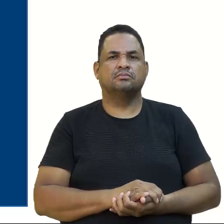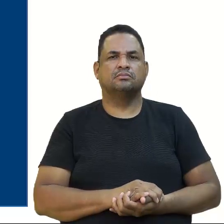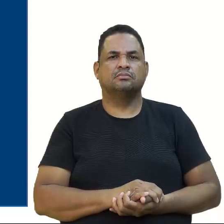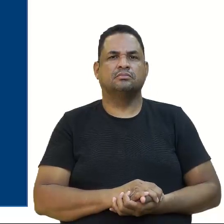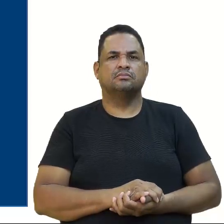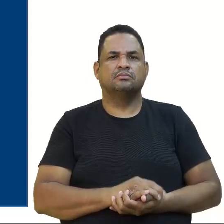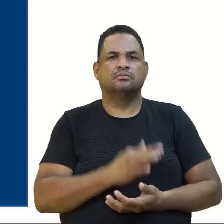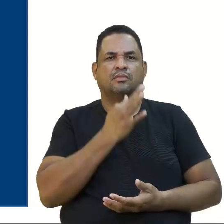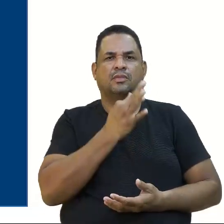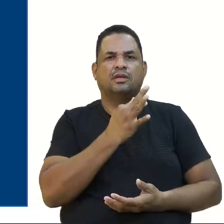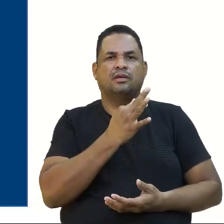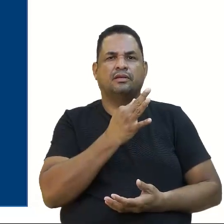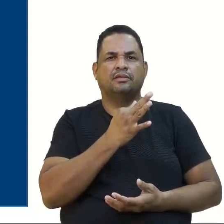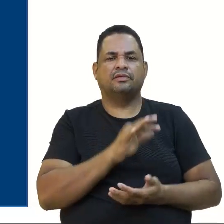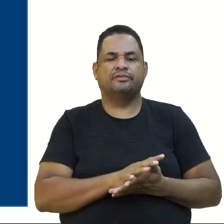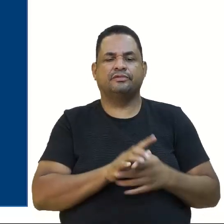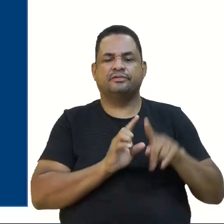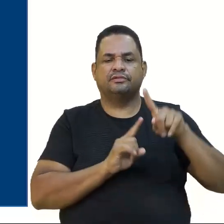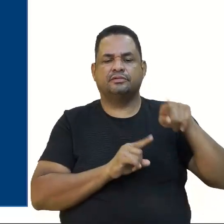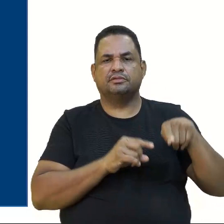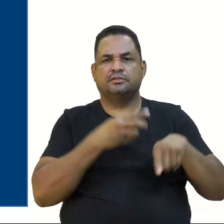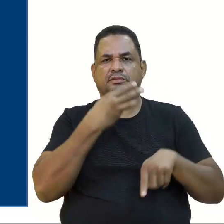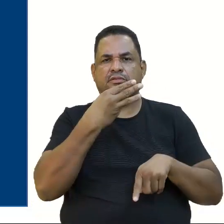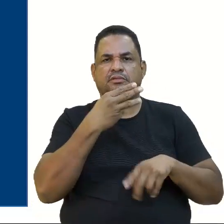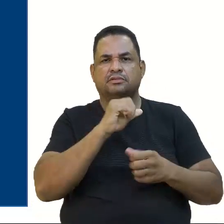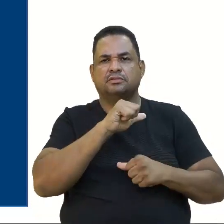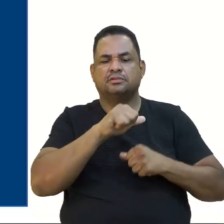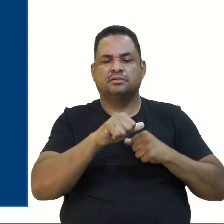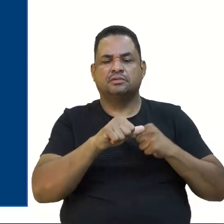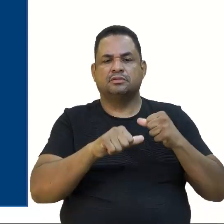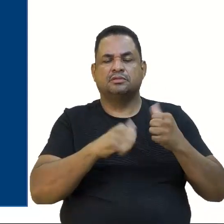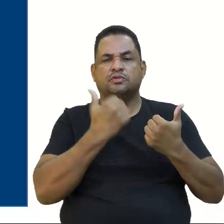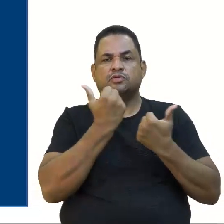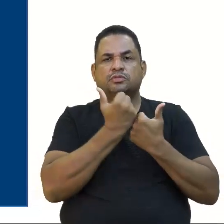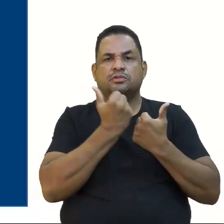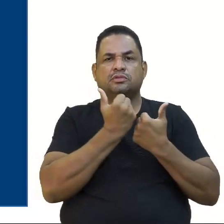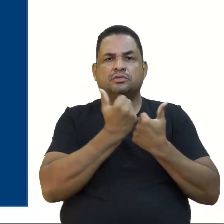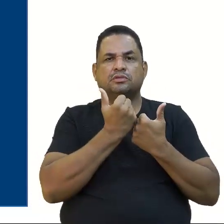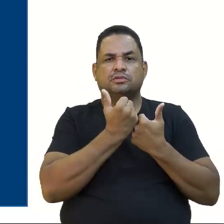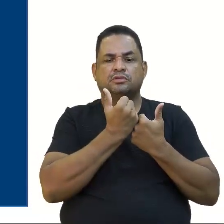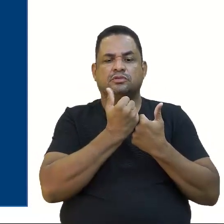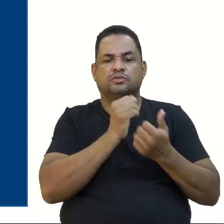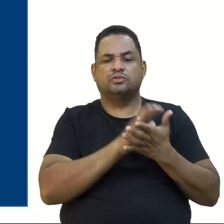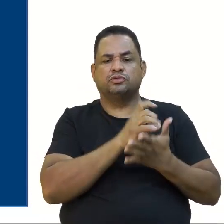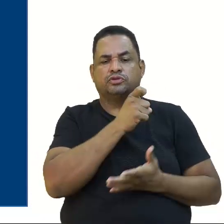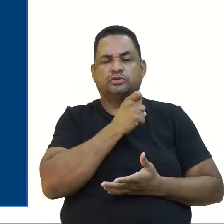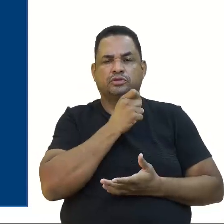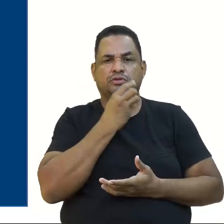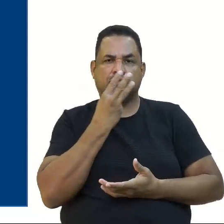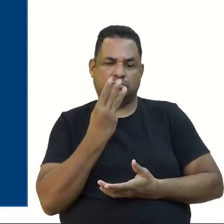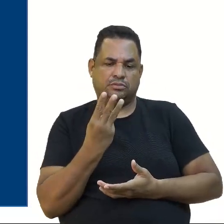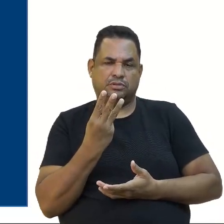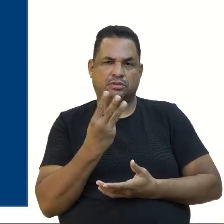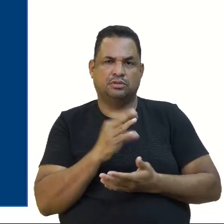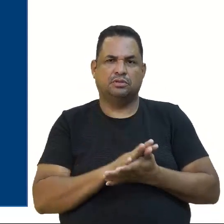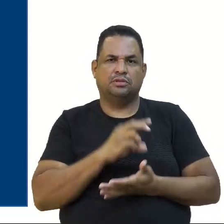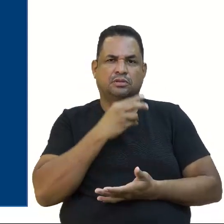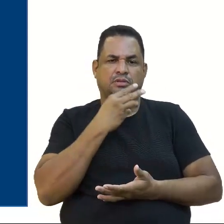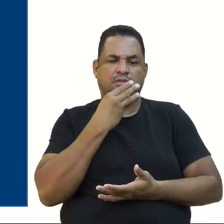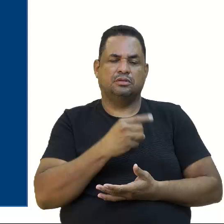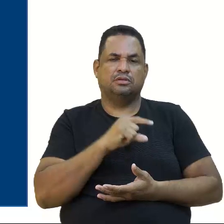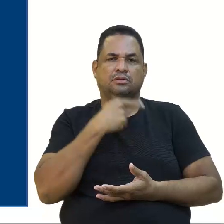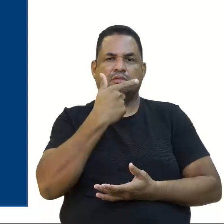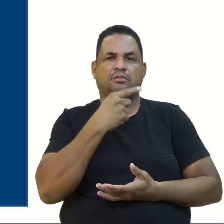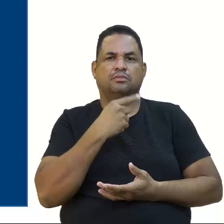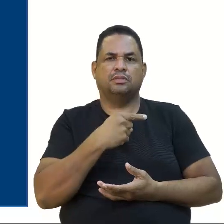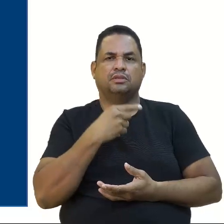f de 3. No lugar do x, a gente vai colocar 3. 3 ao quadrado menos